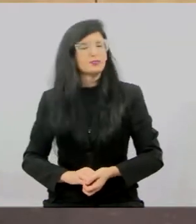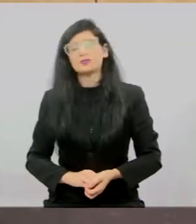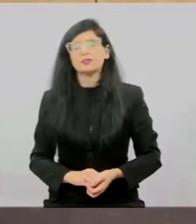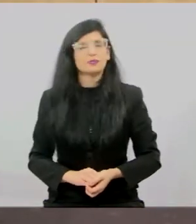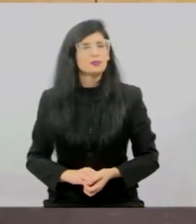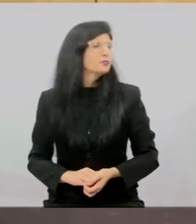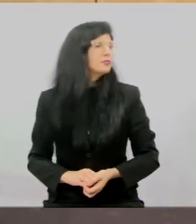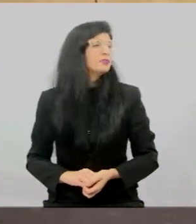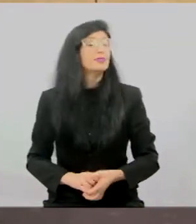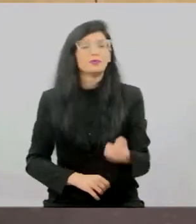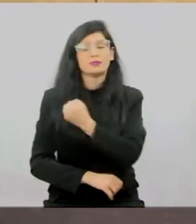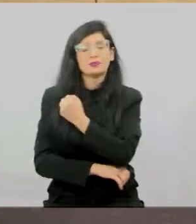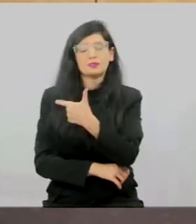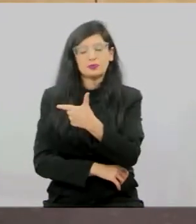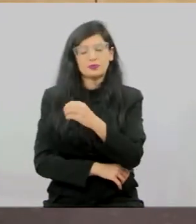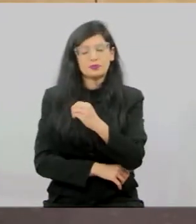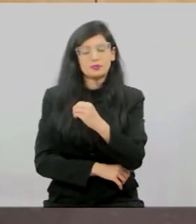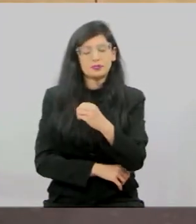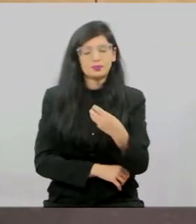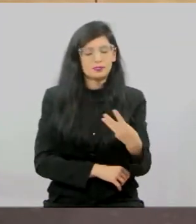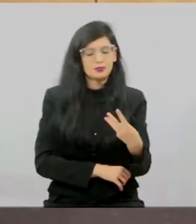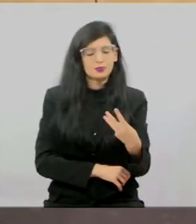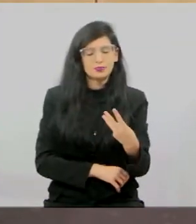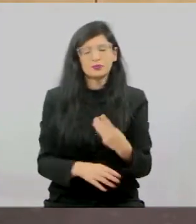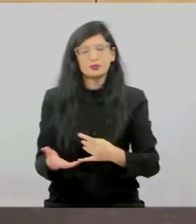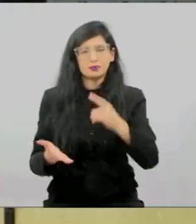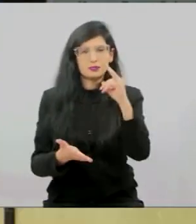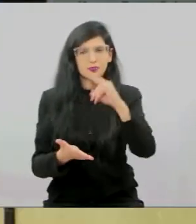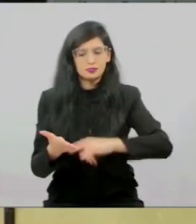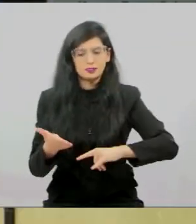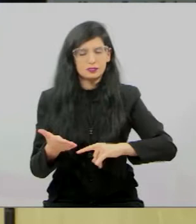Requerimento 203.